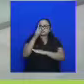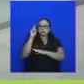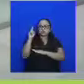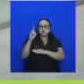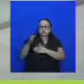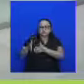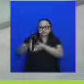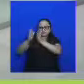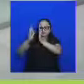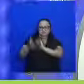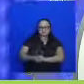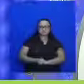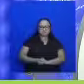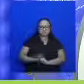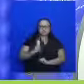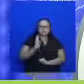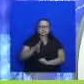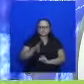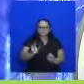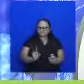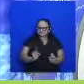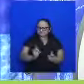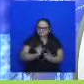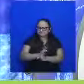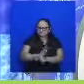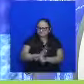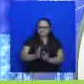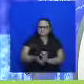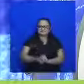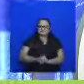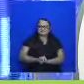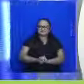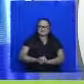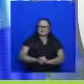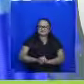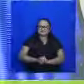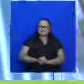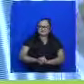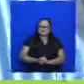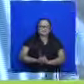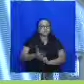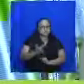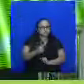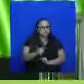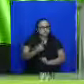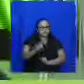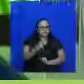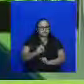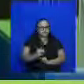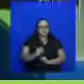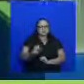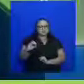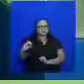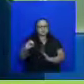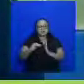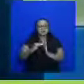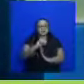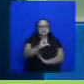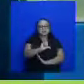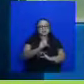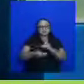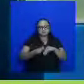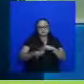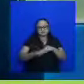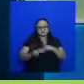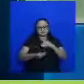7. Bola posicionada, valendo! Novamente as 10 bolas numeradas de 0 a 9 girando,